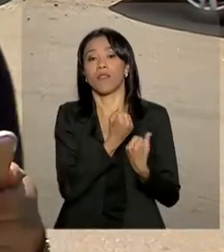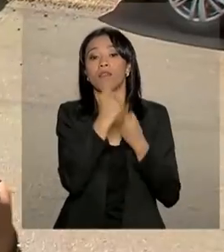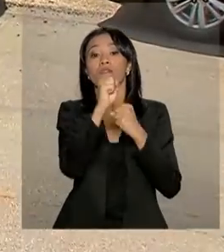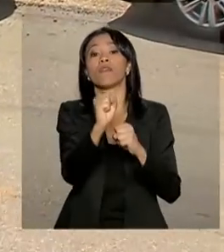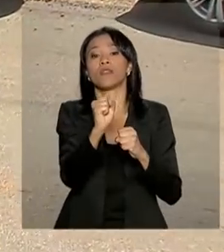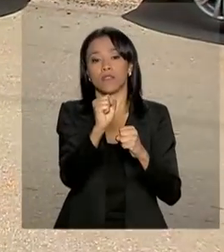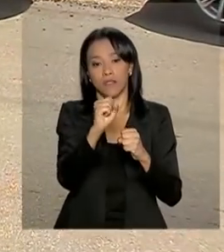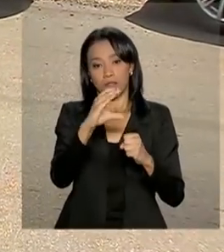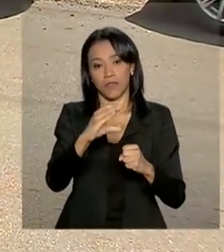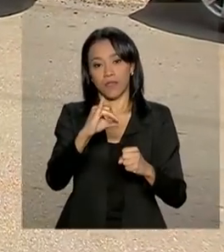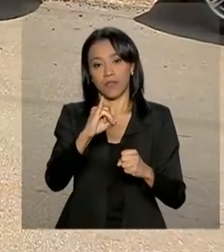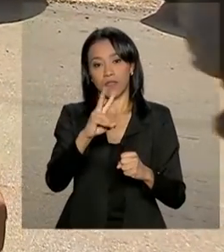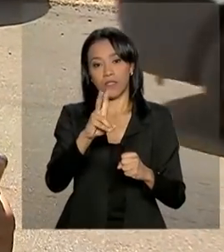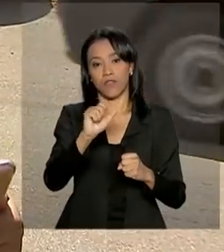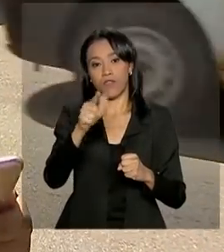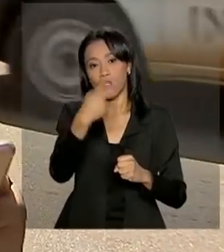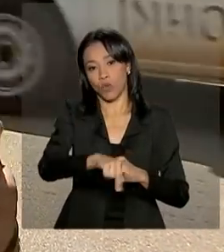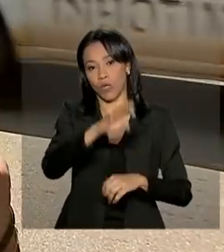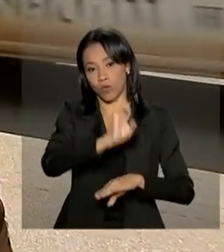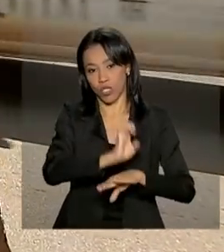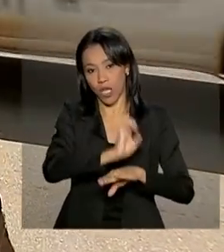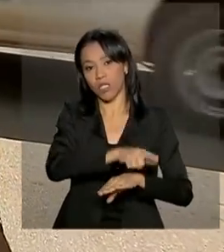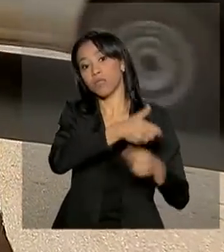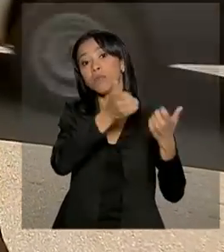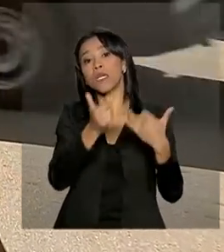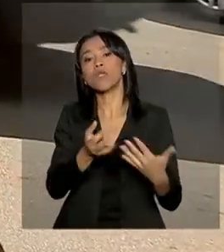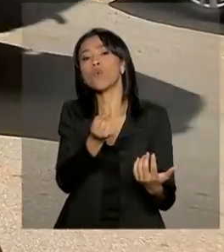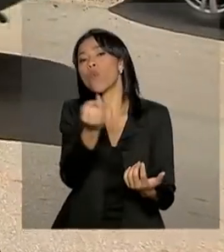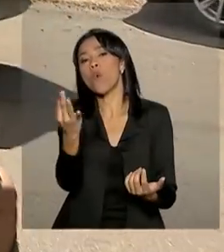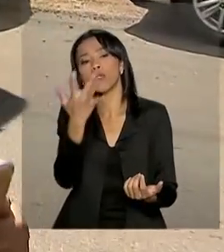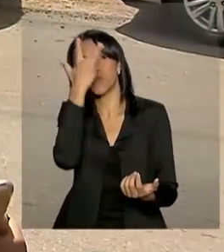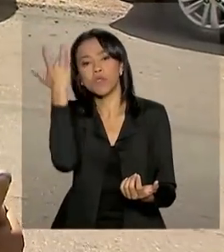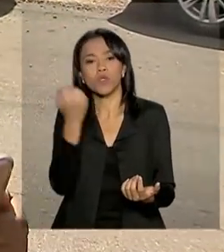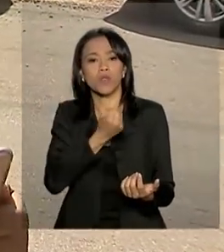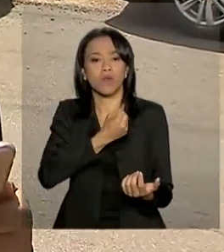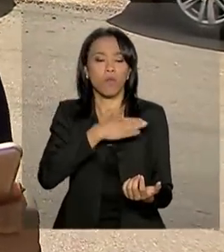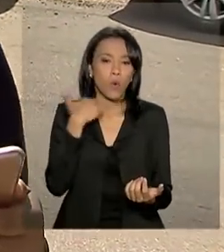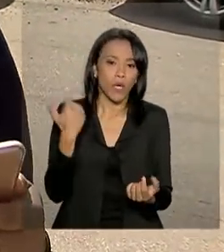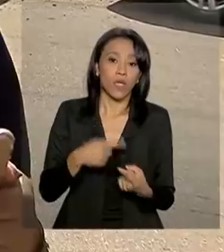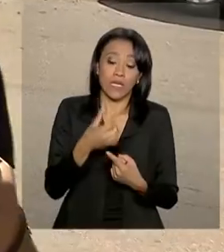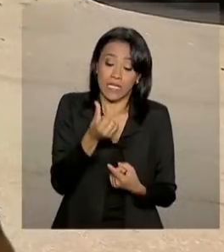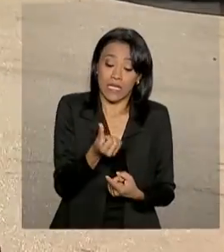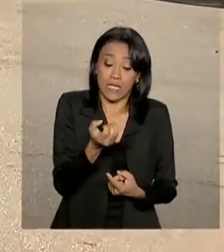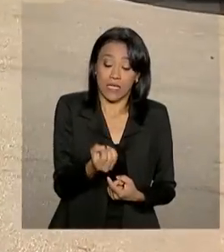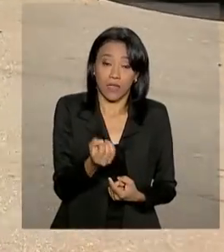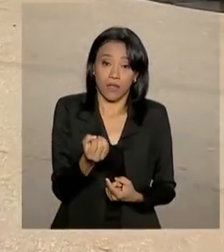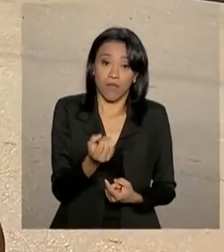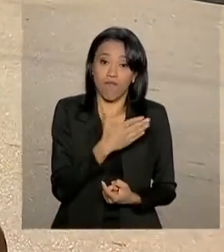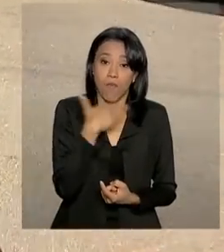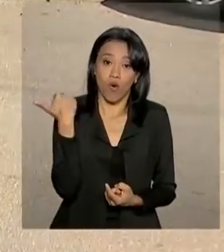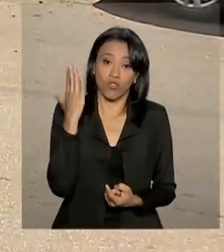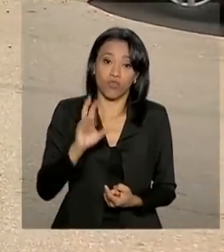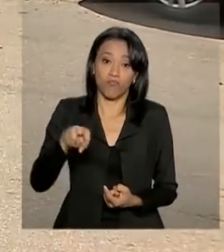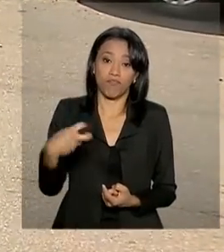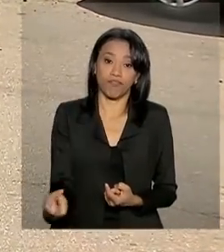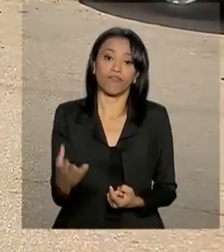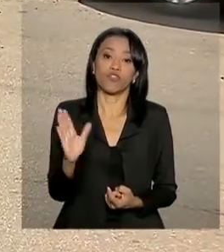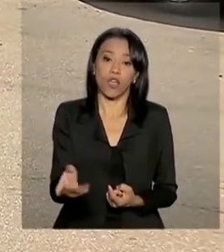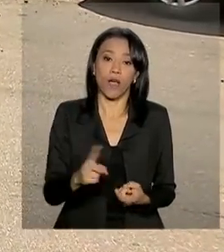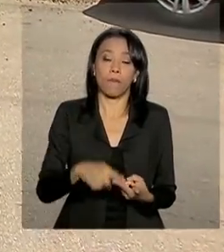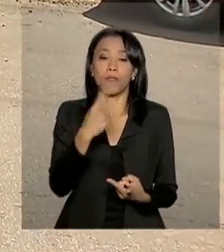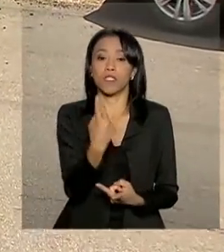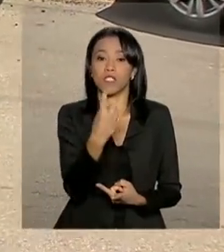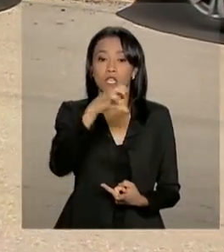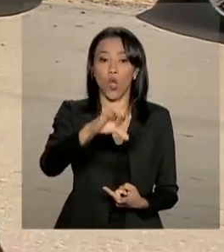Minas Gerais, atualizando os números dessa tragédia. 60 mortes já foram confirmadas,